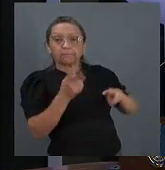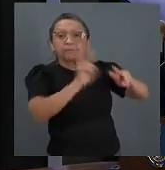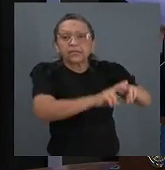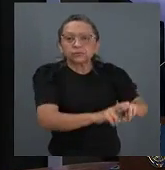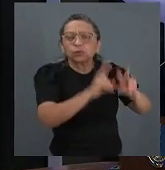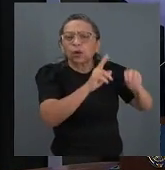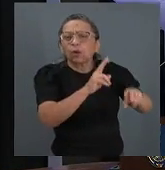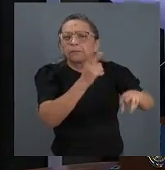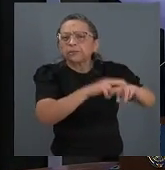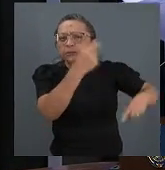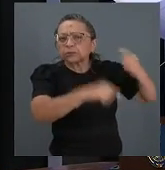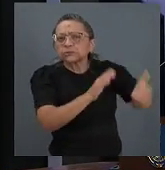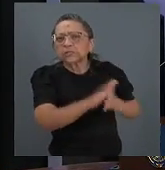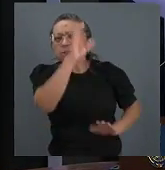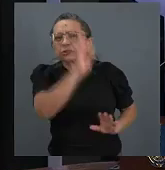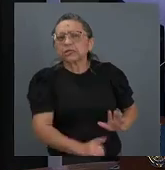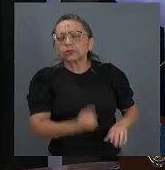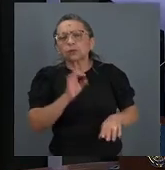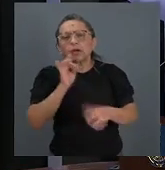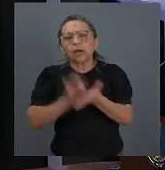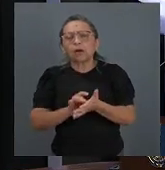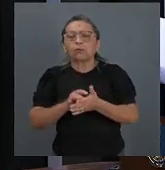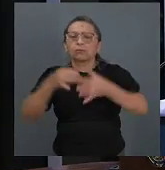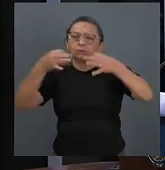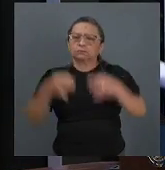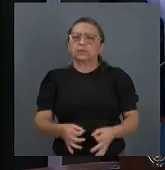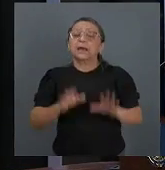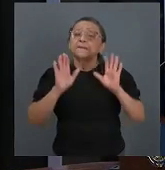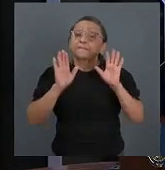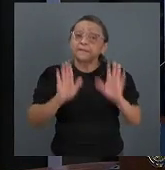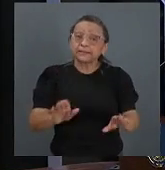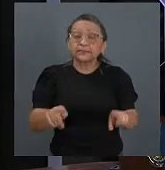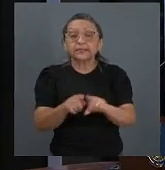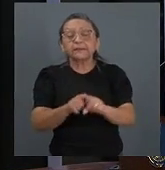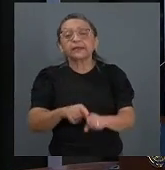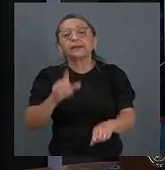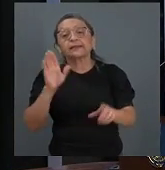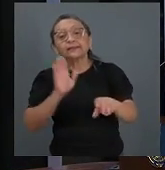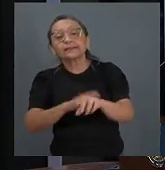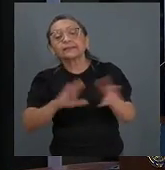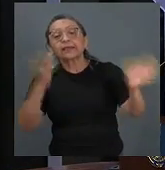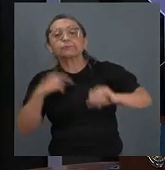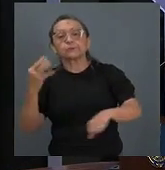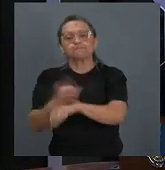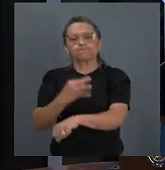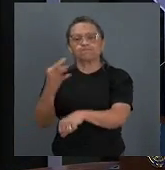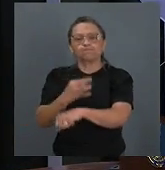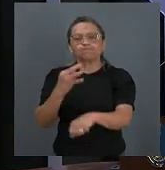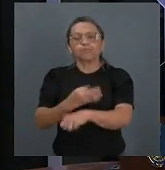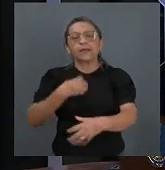presos políticos, sem direito ao devido processo legal. Mas são também tempos de resistência,